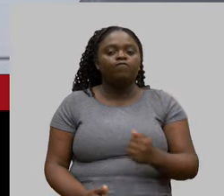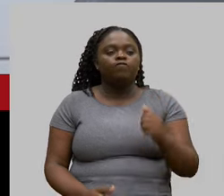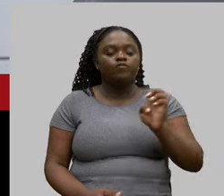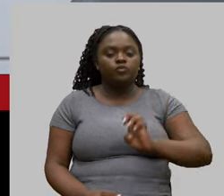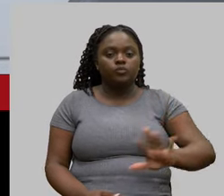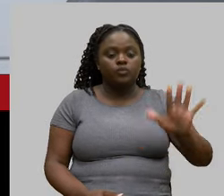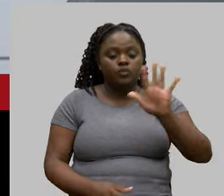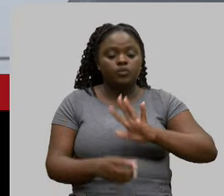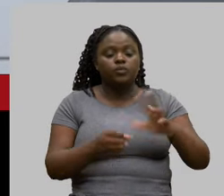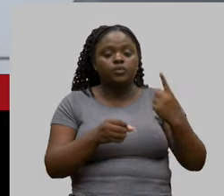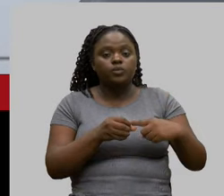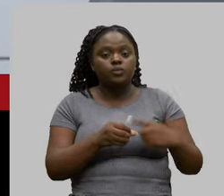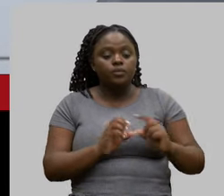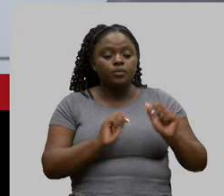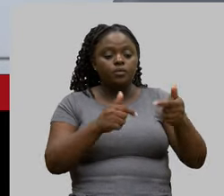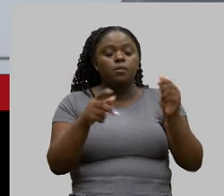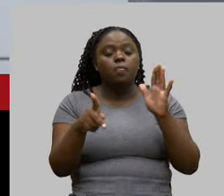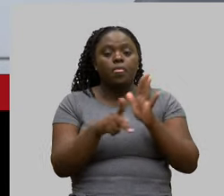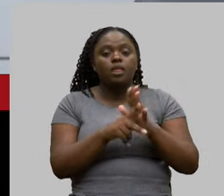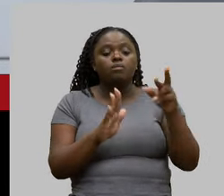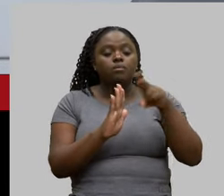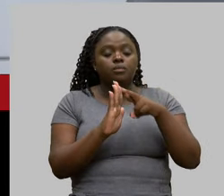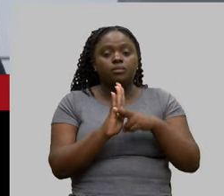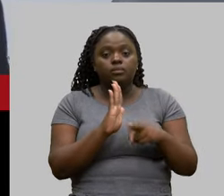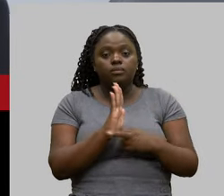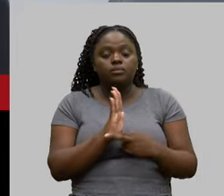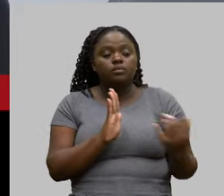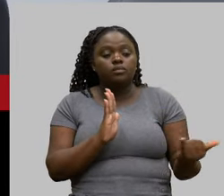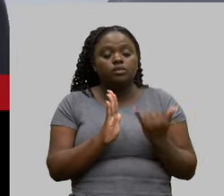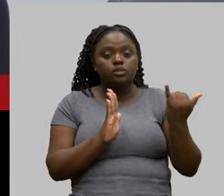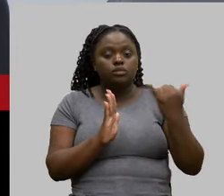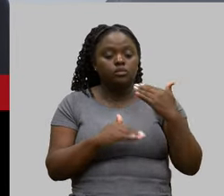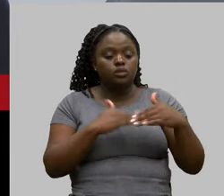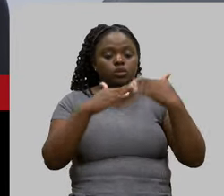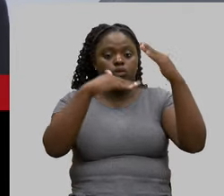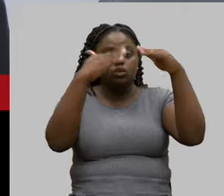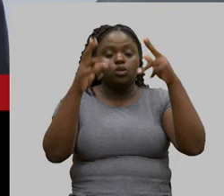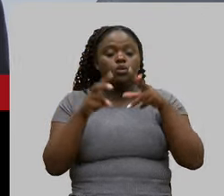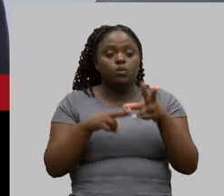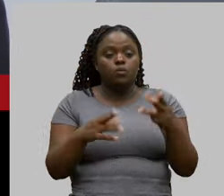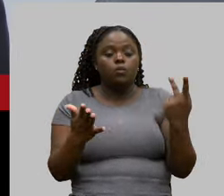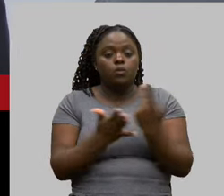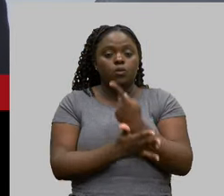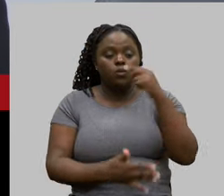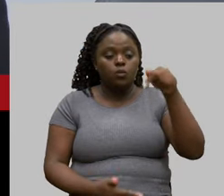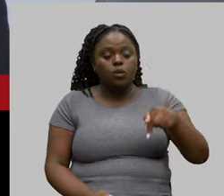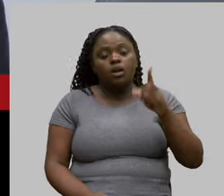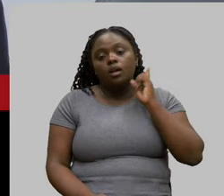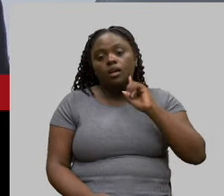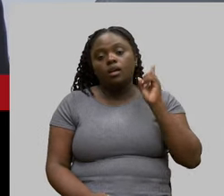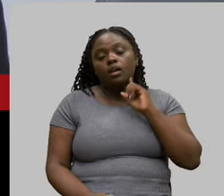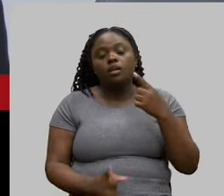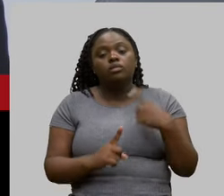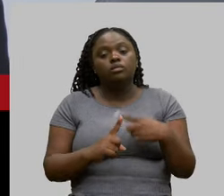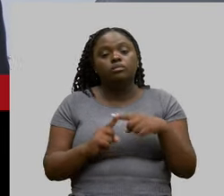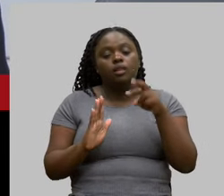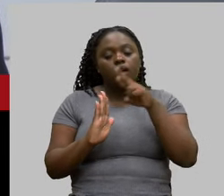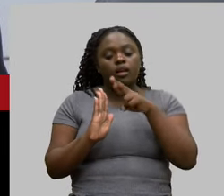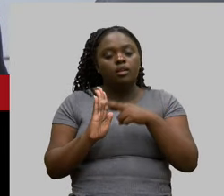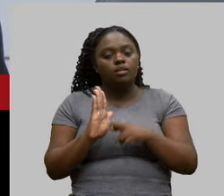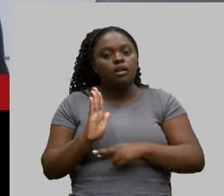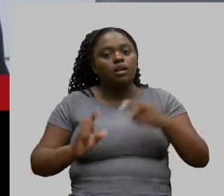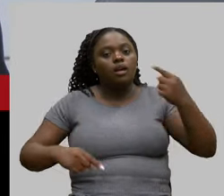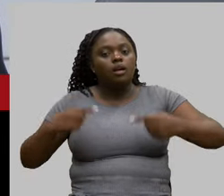fazerem suas próprias regras foi um grande avanço como aconteceu aqui por exemplo em Minas Gerais em que as regras foram aqui debatidas